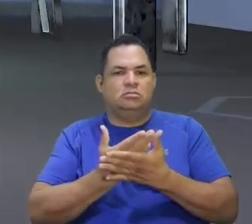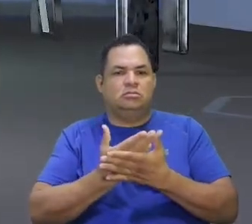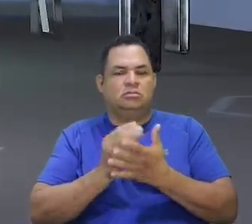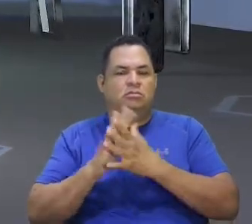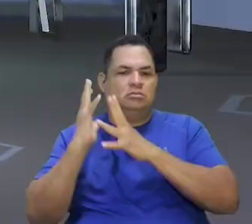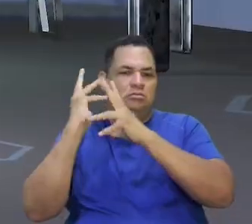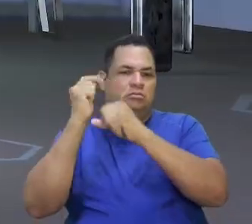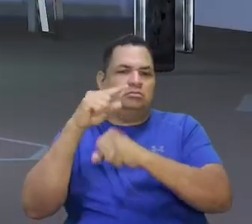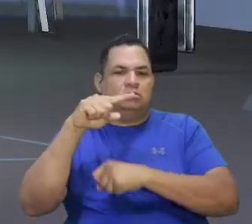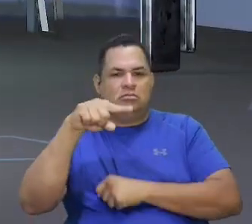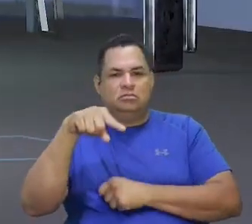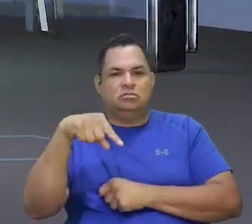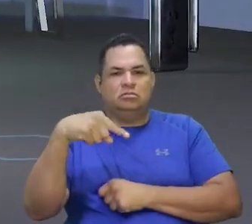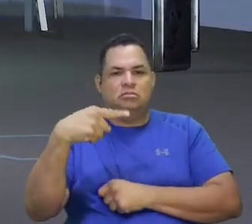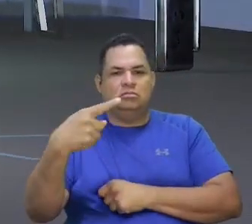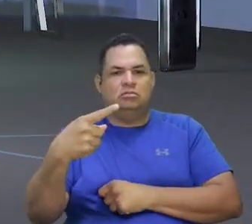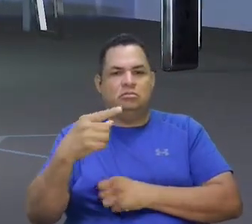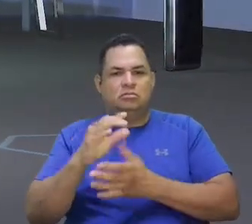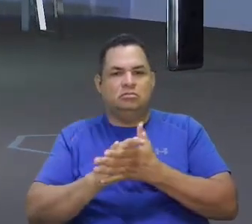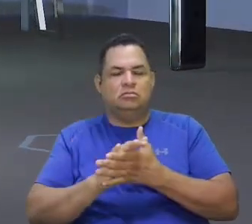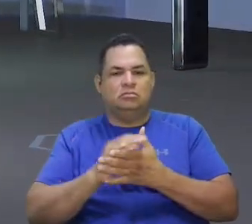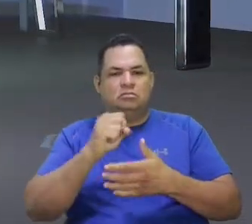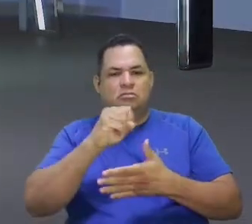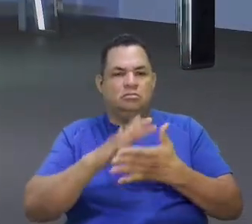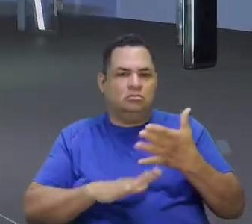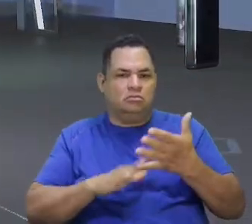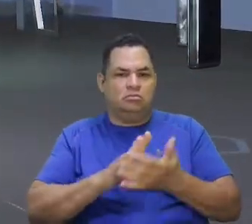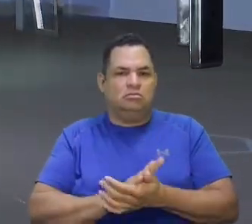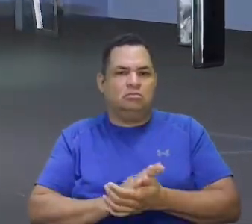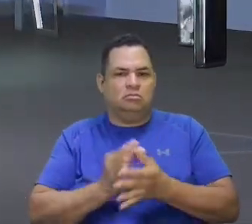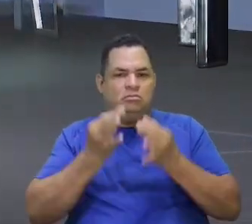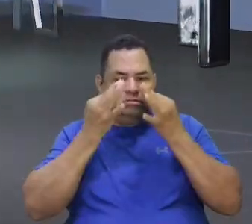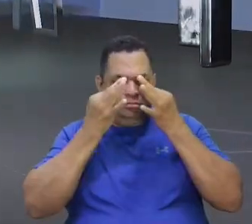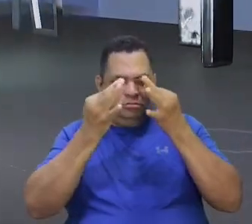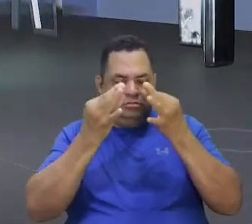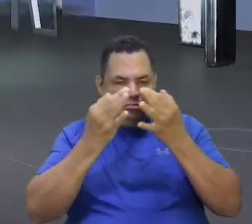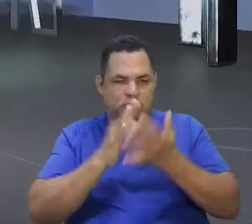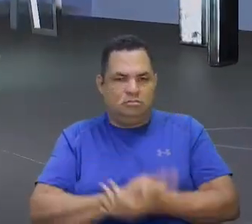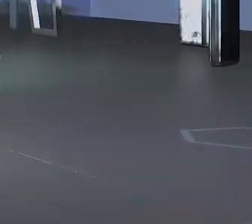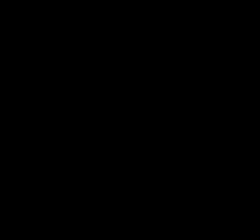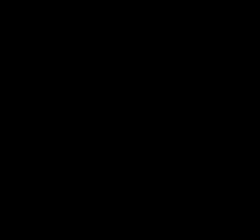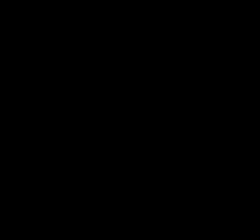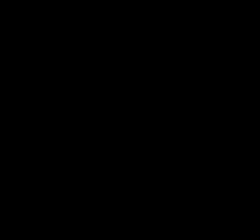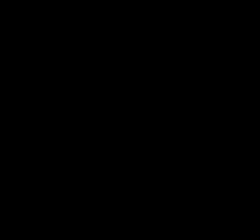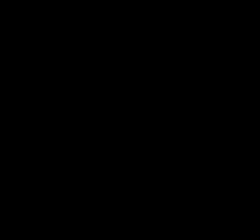de revisão depois e a nossa atividade. Então fique ligadinho com a gente.